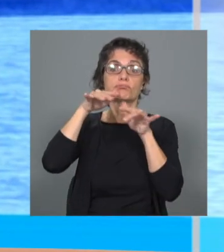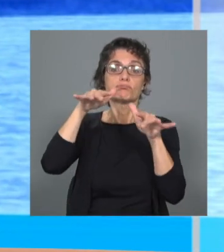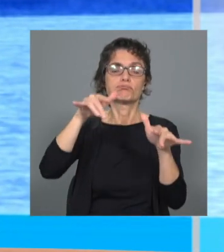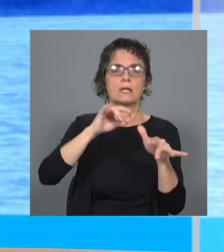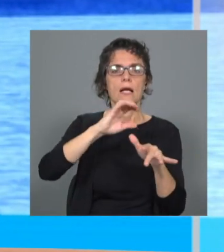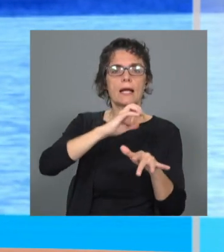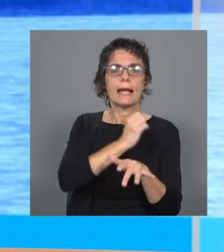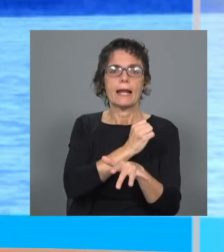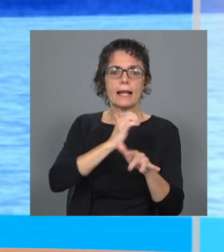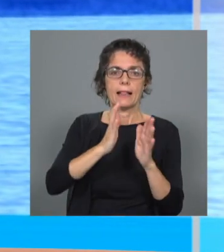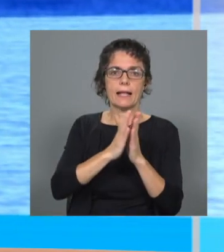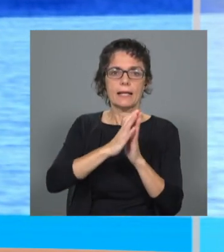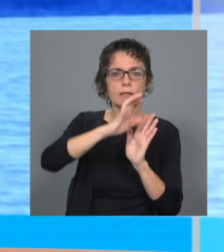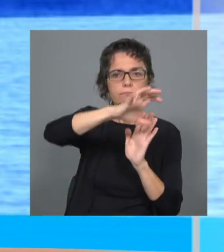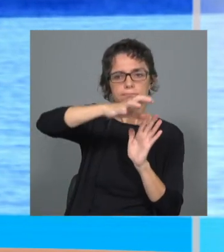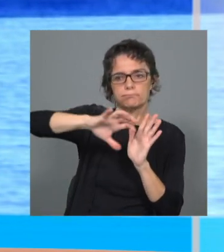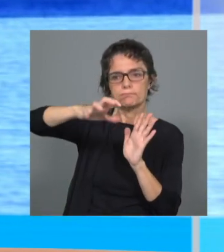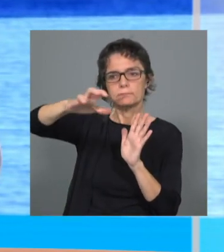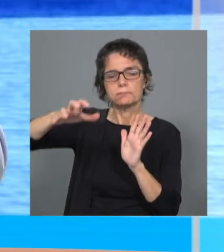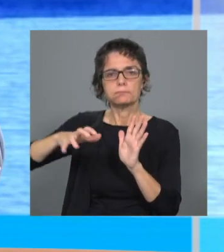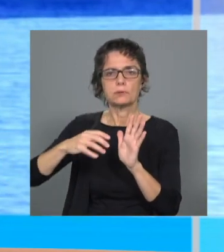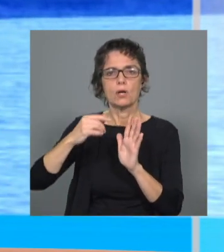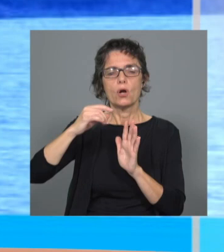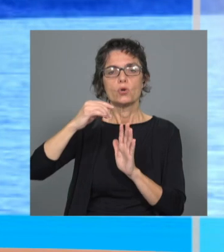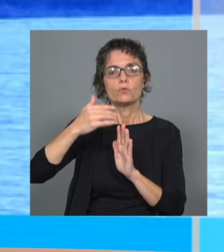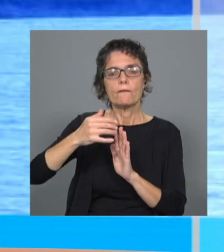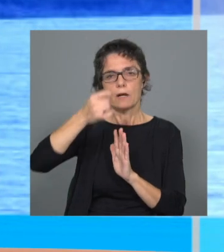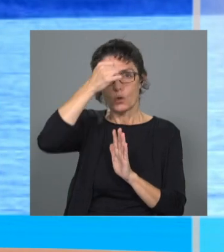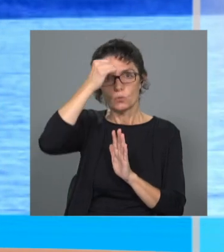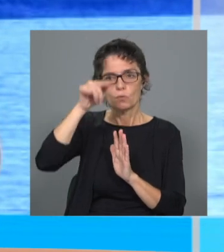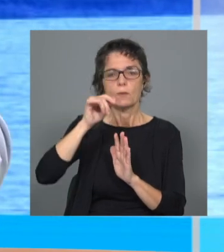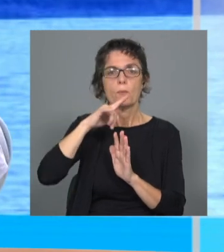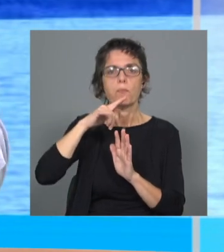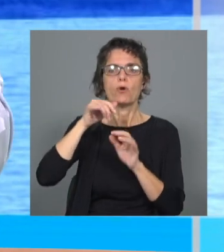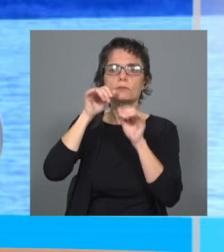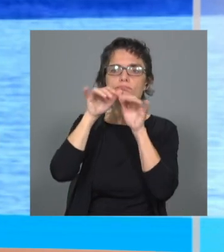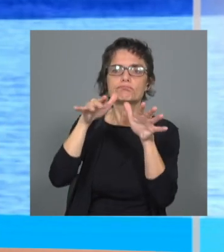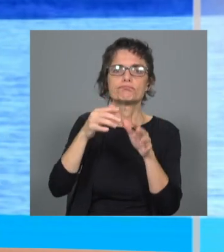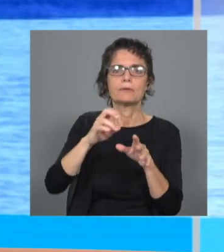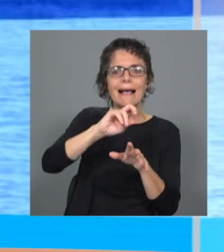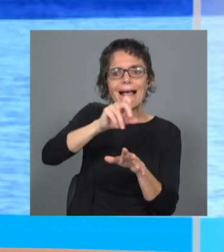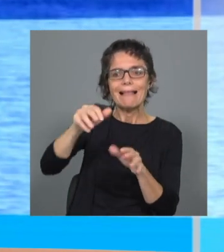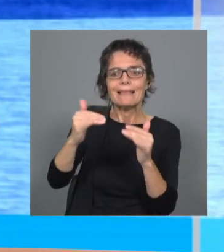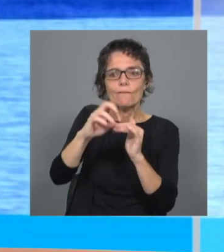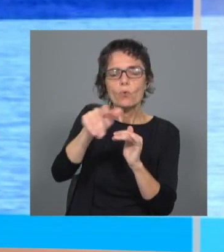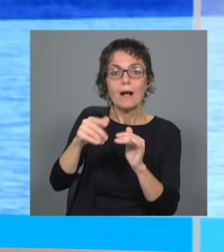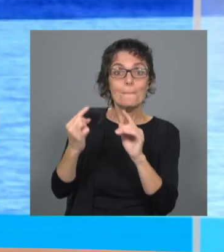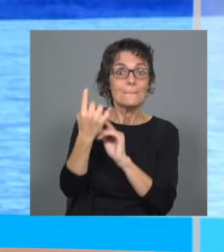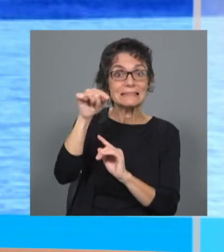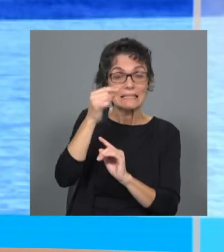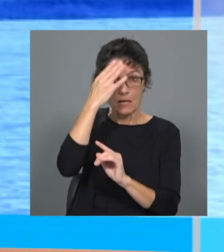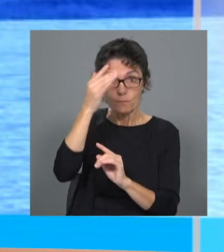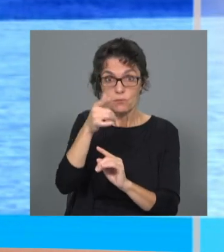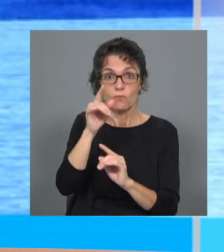ser mais adequada para a vida de cada diocese, vão arrancar o processo a nível local. É a primeira vez, para quem está a ouvir, e é católico